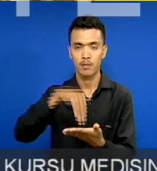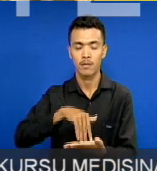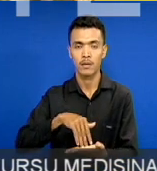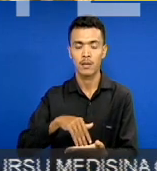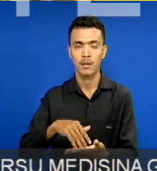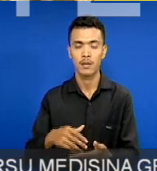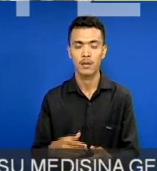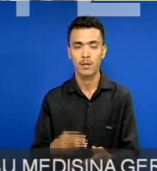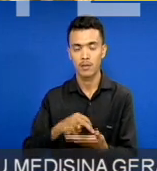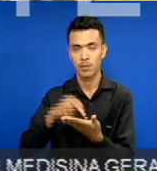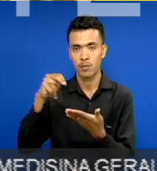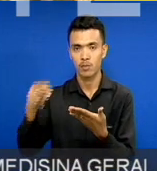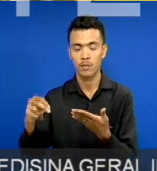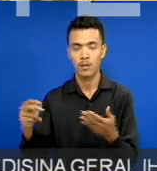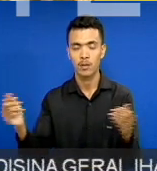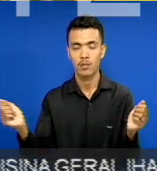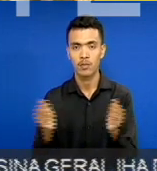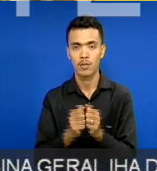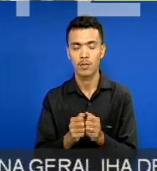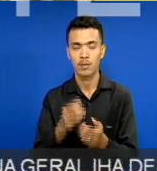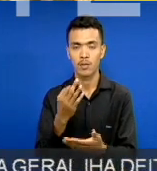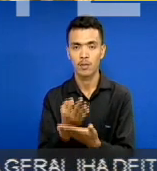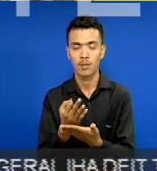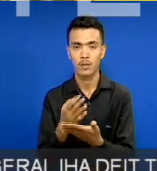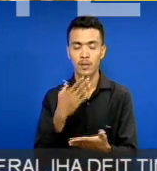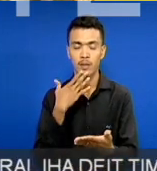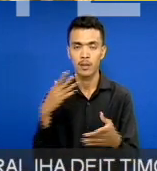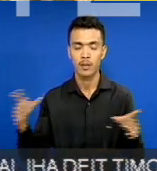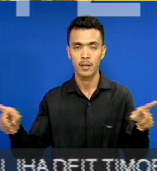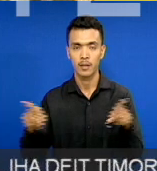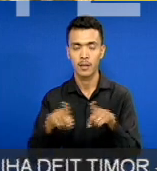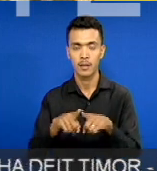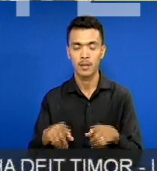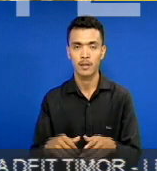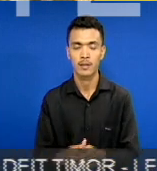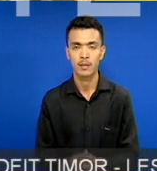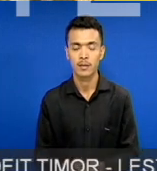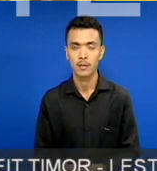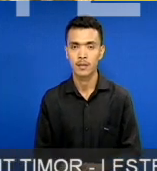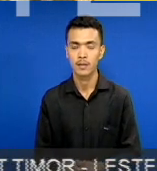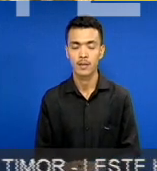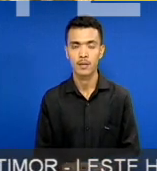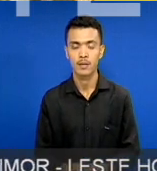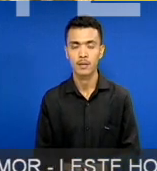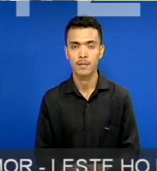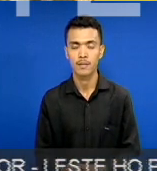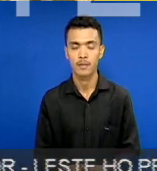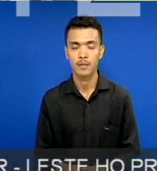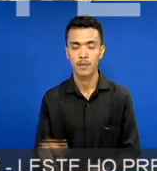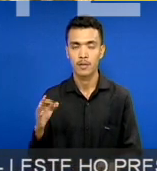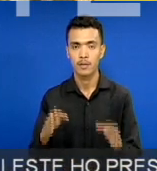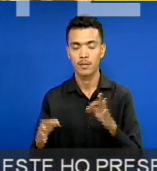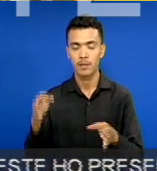fali token ho quantidade osana nessa montante nessa no se bane va para nia